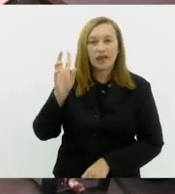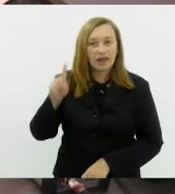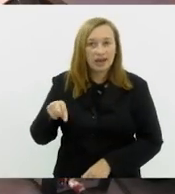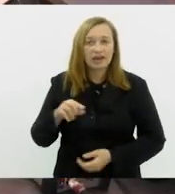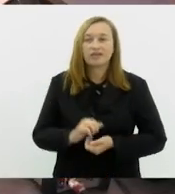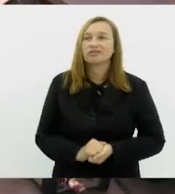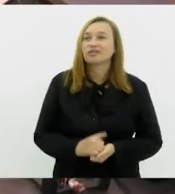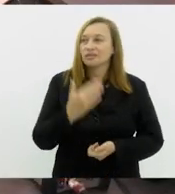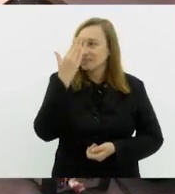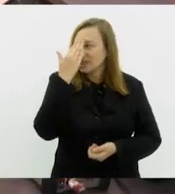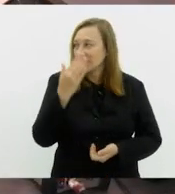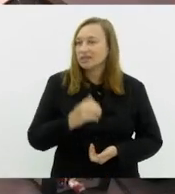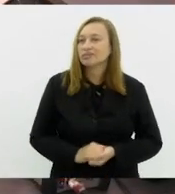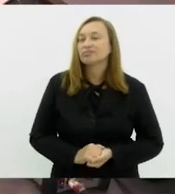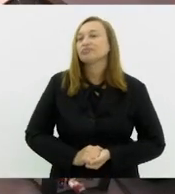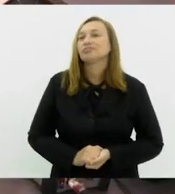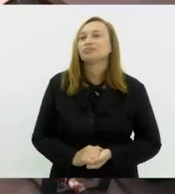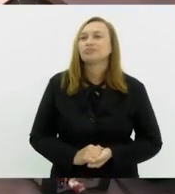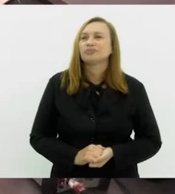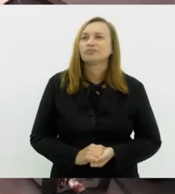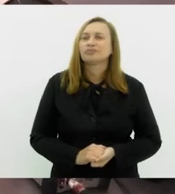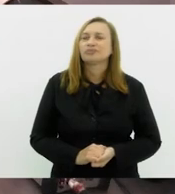Vai, Lira.